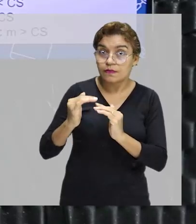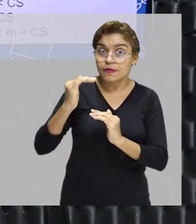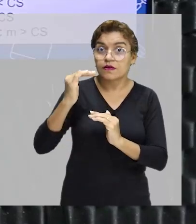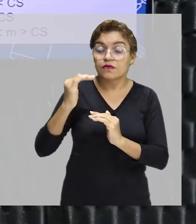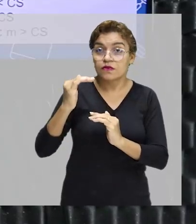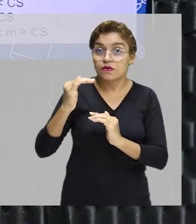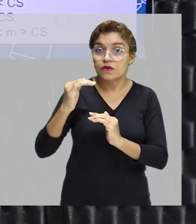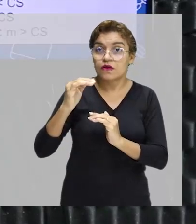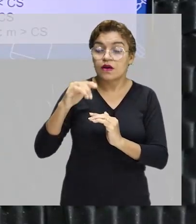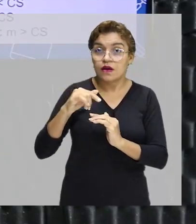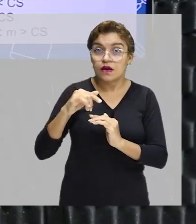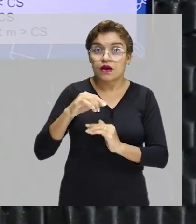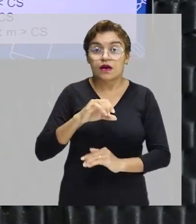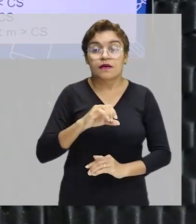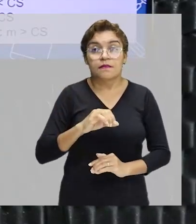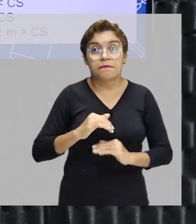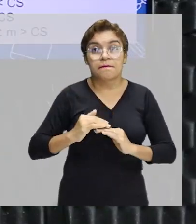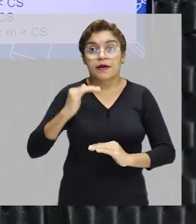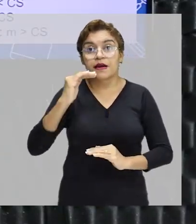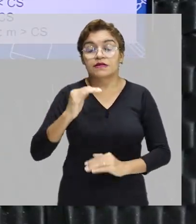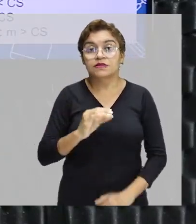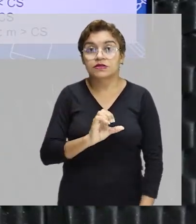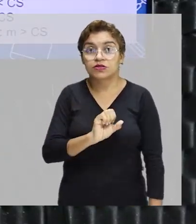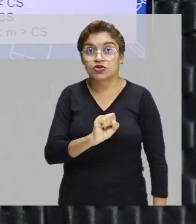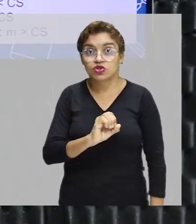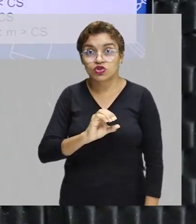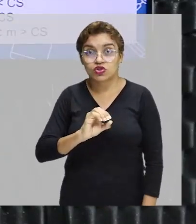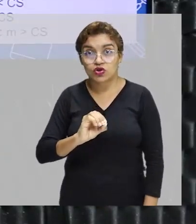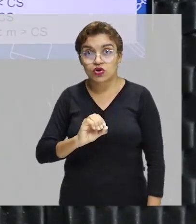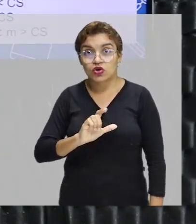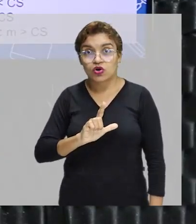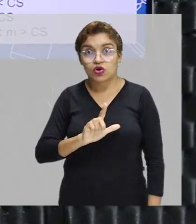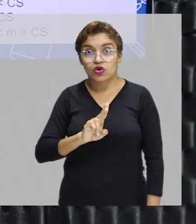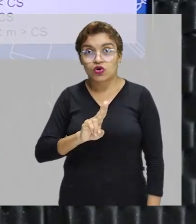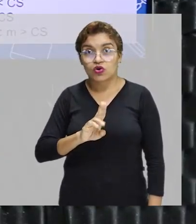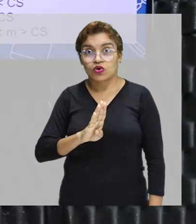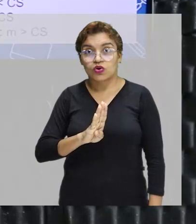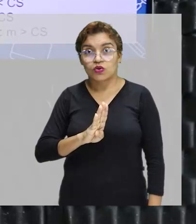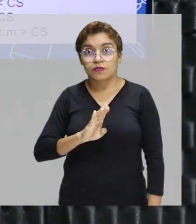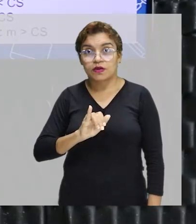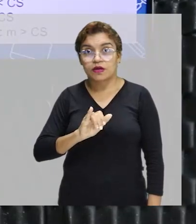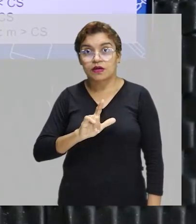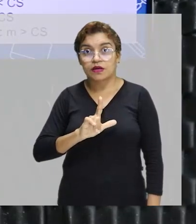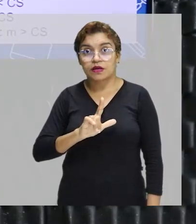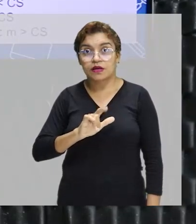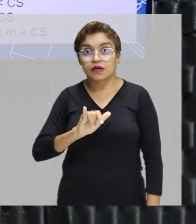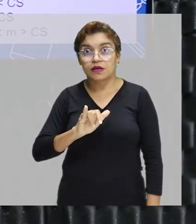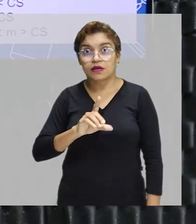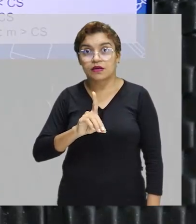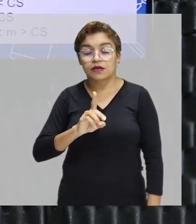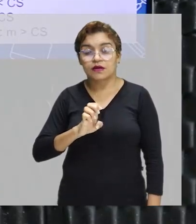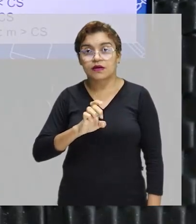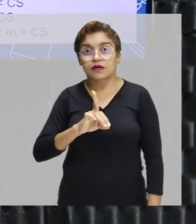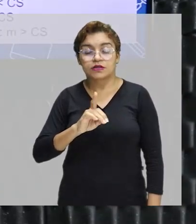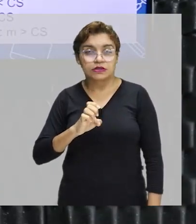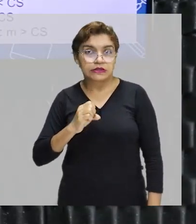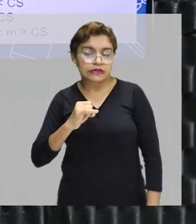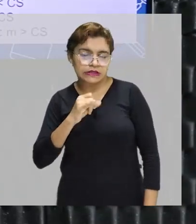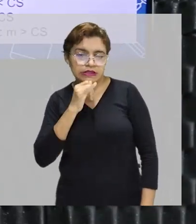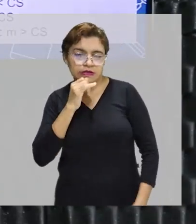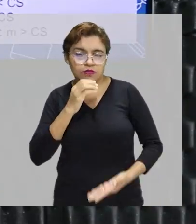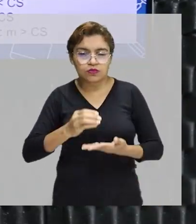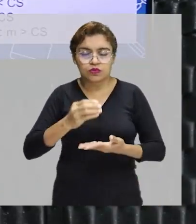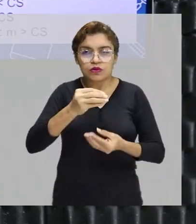a solubilidade da substância. Então, se a gente aquecer essa mistura, né,